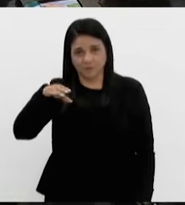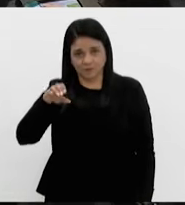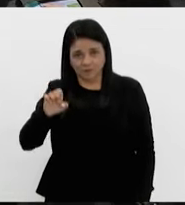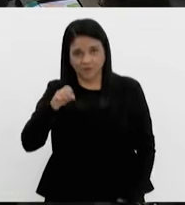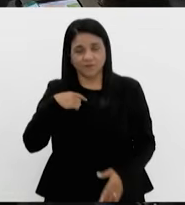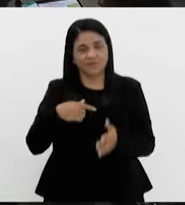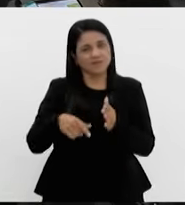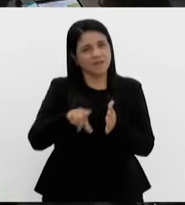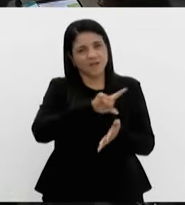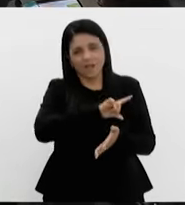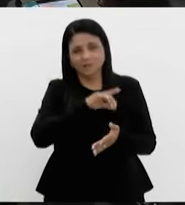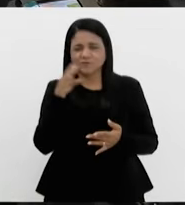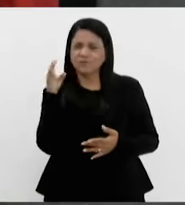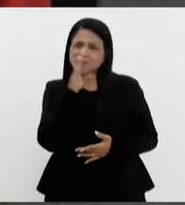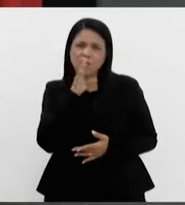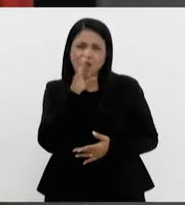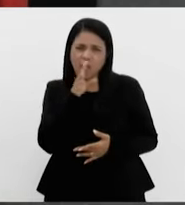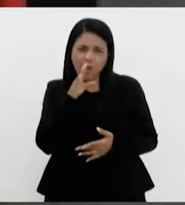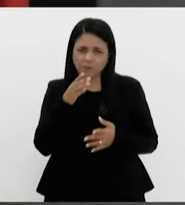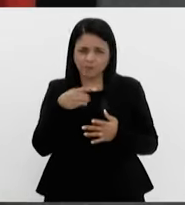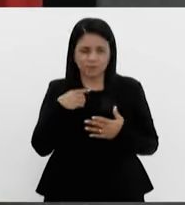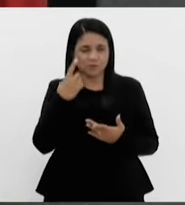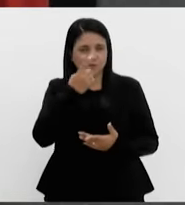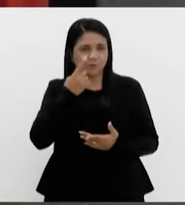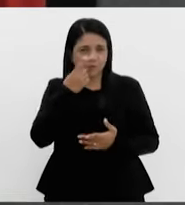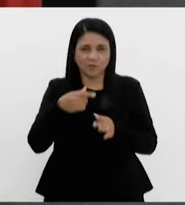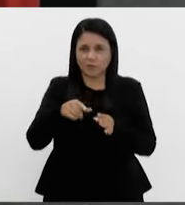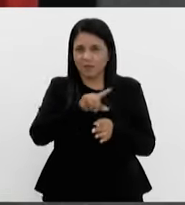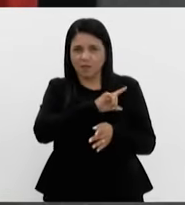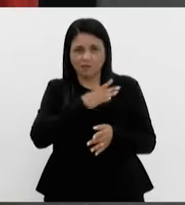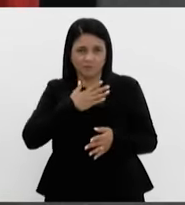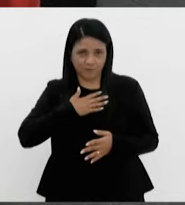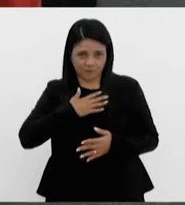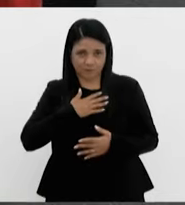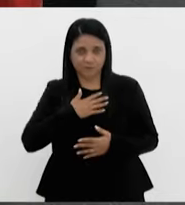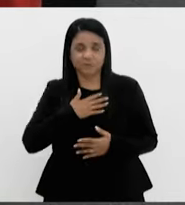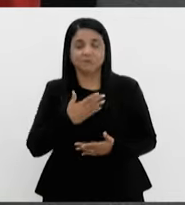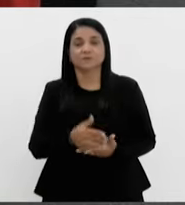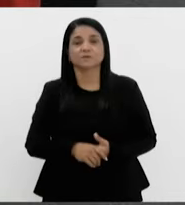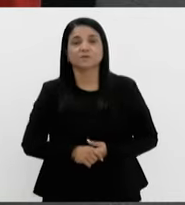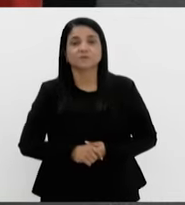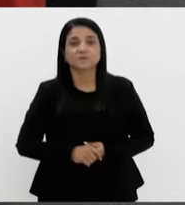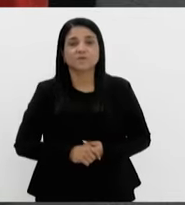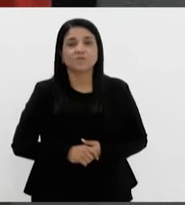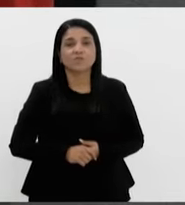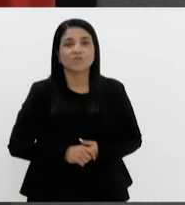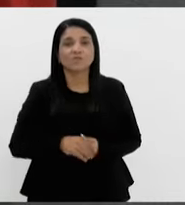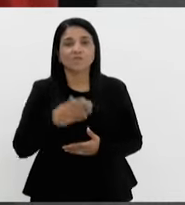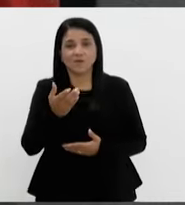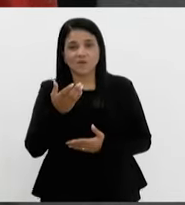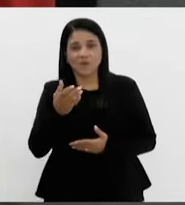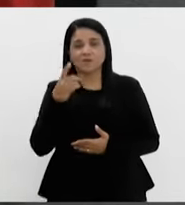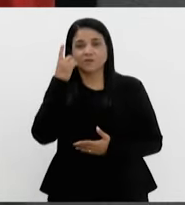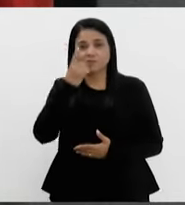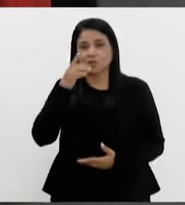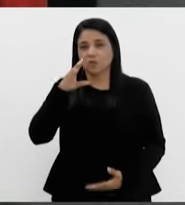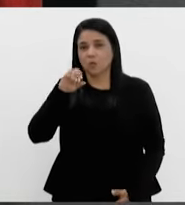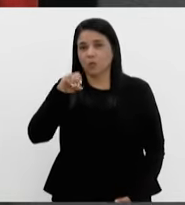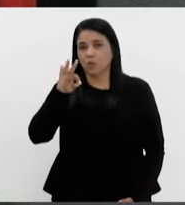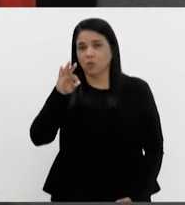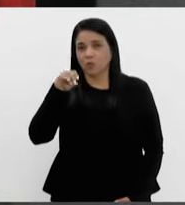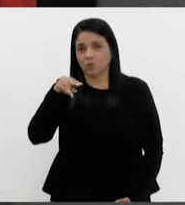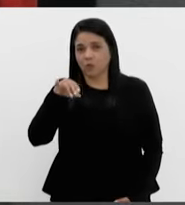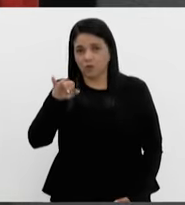que me antecederam, mas não é pouco mais breve, muito. Eu queria, deputado Ottoni Pai, dizer que eu vou